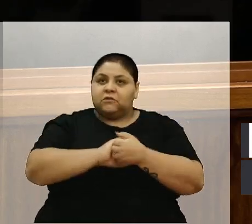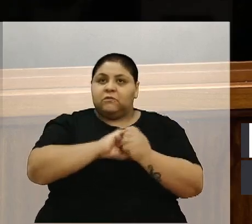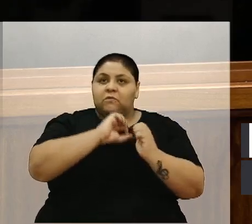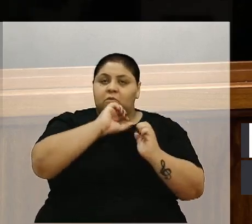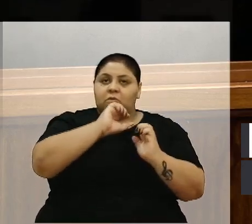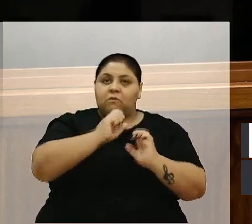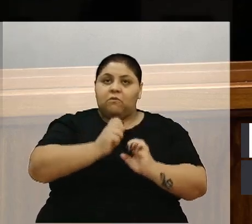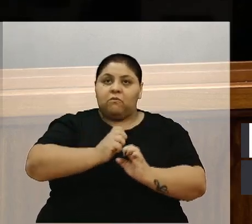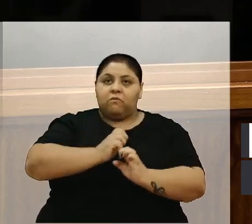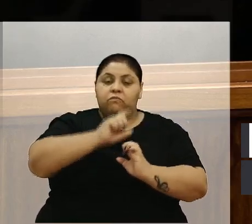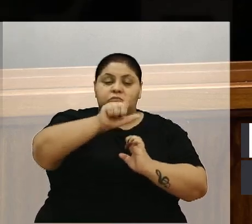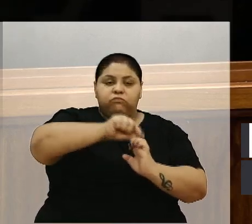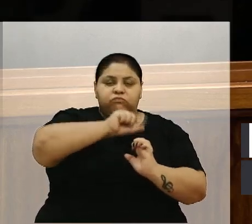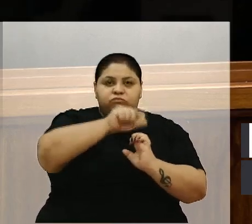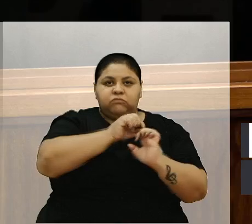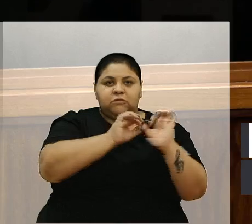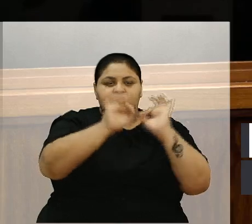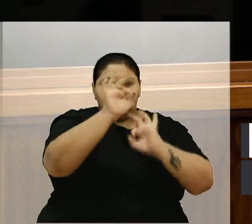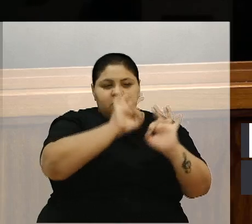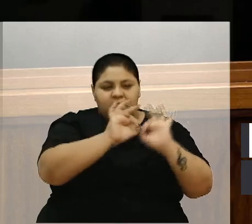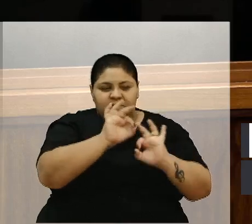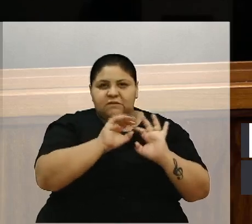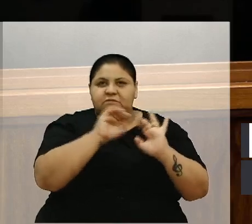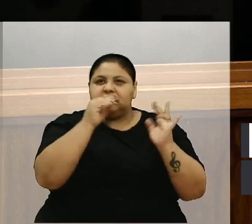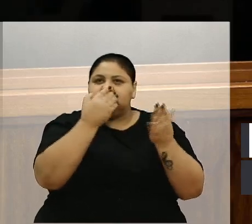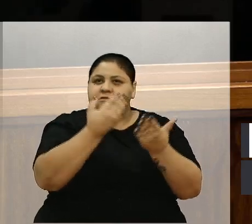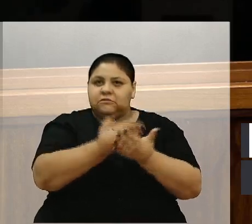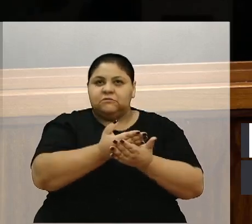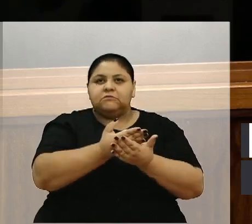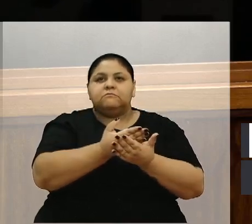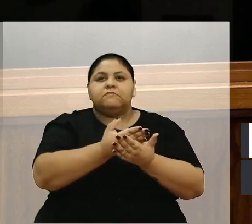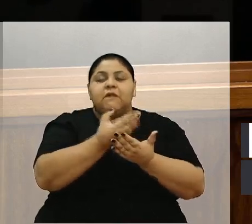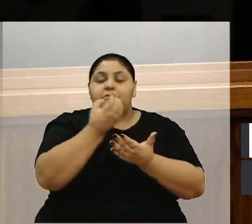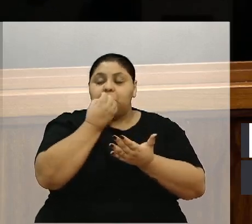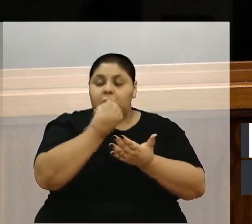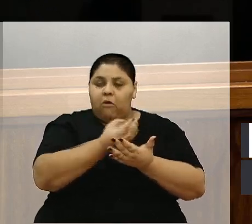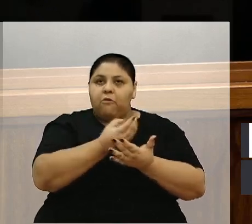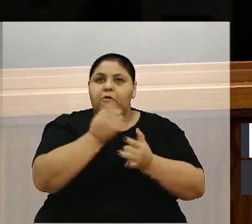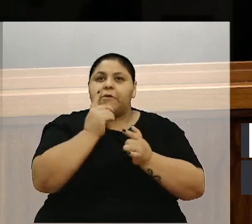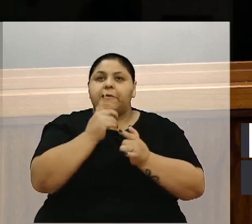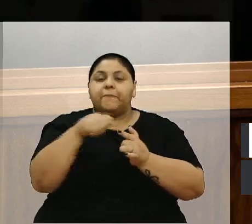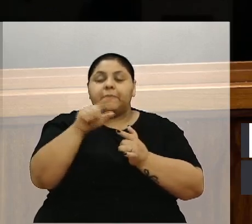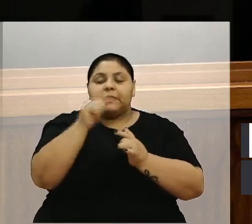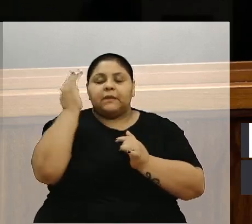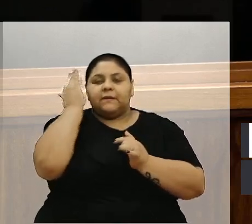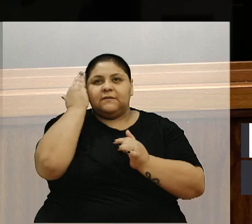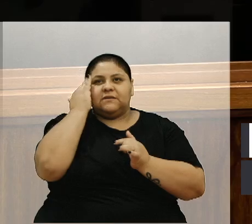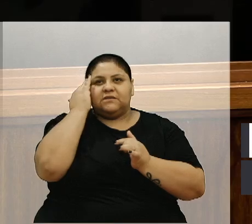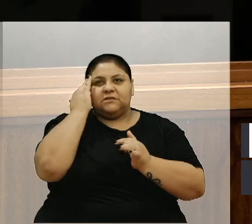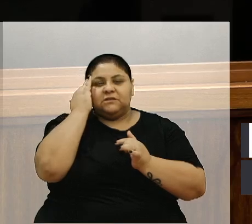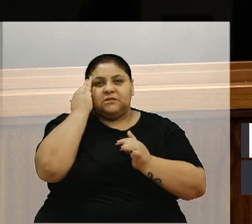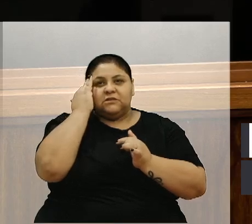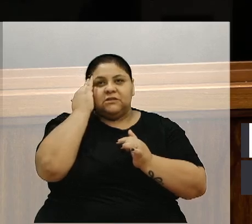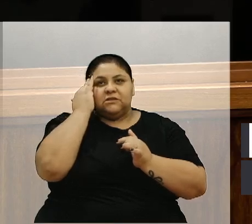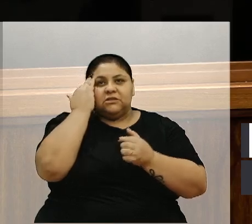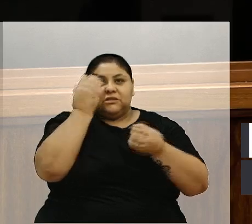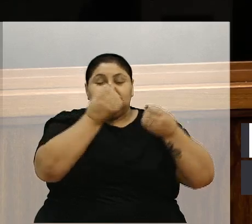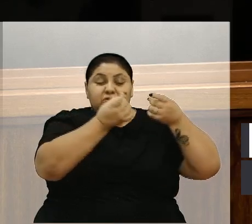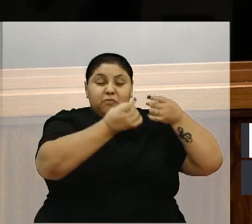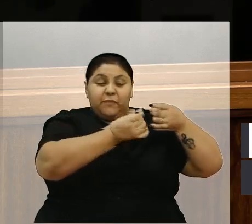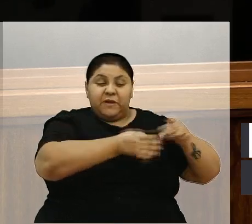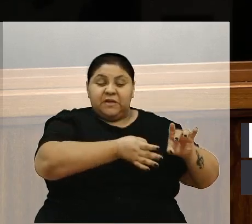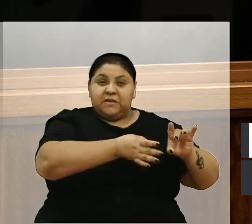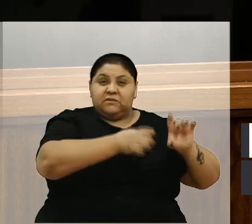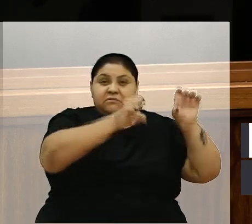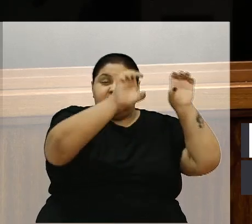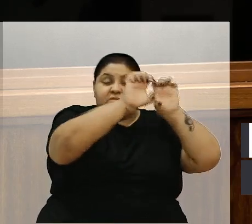empresariado para a manutenção das nossas escolas é algo muito bom, porque a gente sabe da precariedade da estrutura de